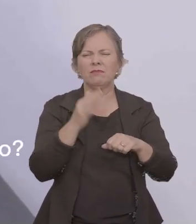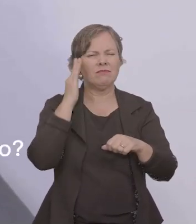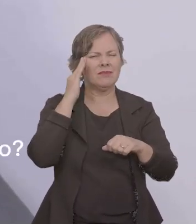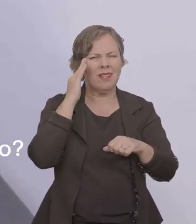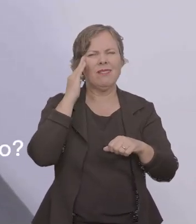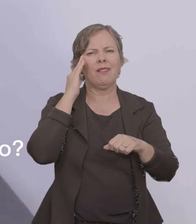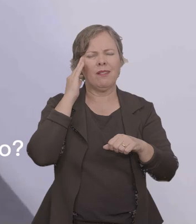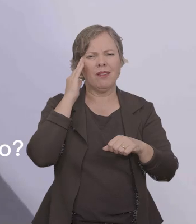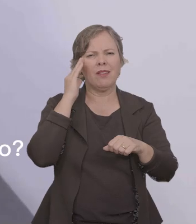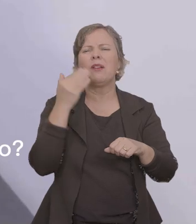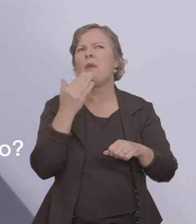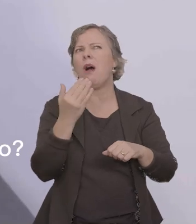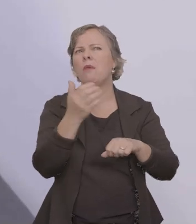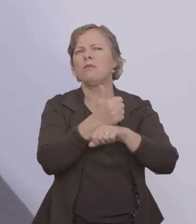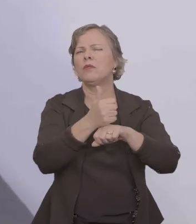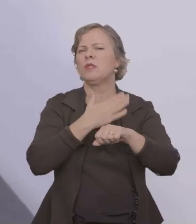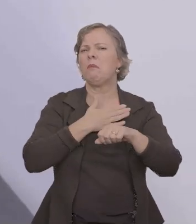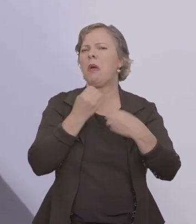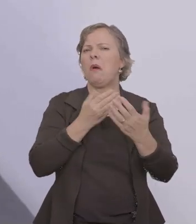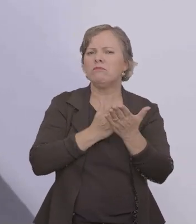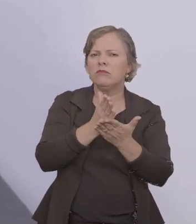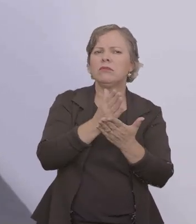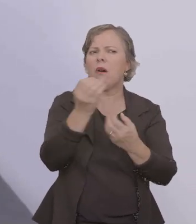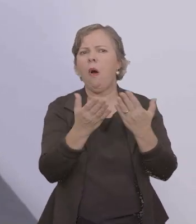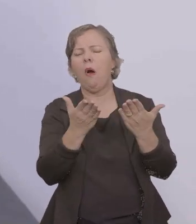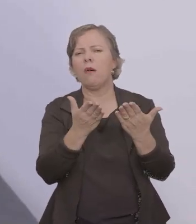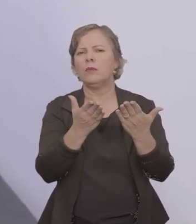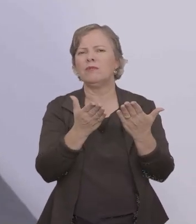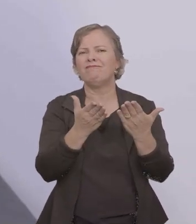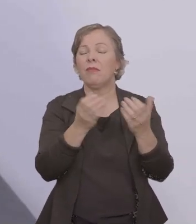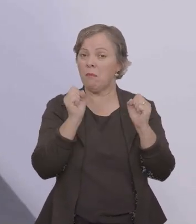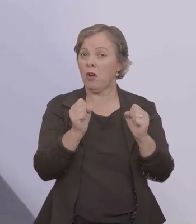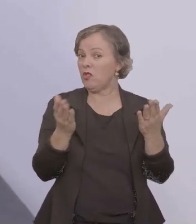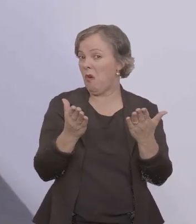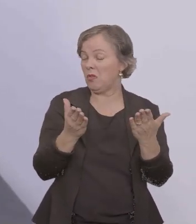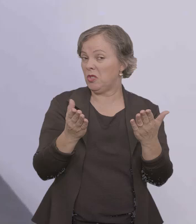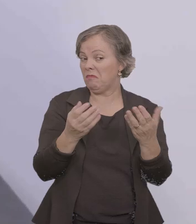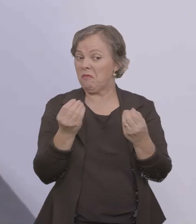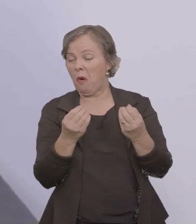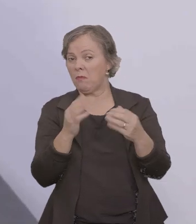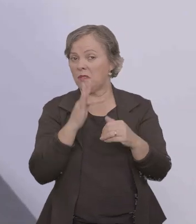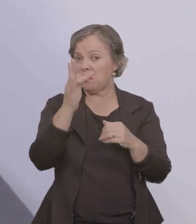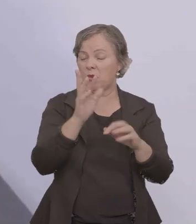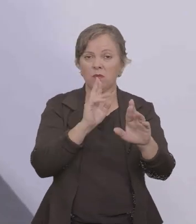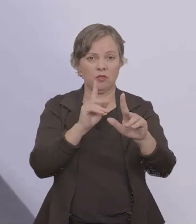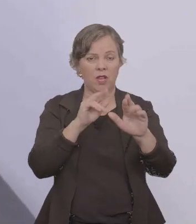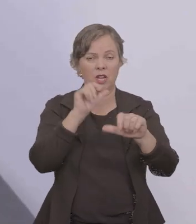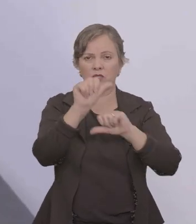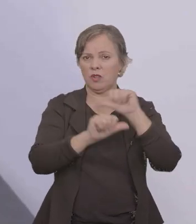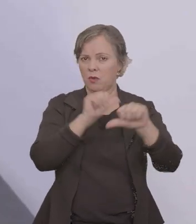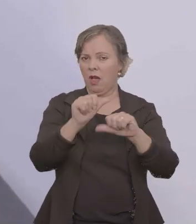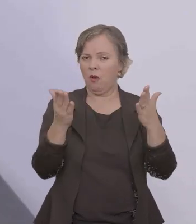entender qual que é o rumo da minha profissão, do segmento onde eu atuo. Né? Hoje ele pode ser nós temos